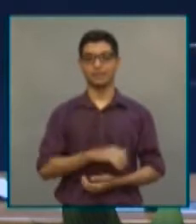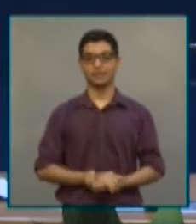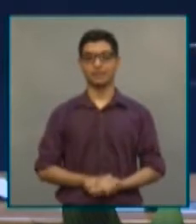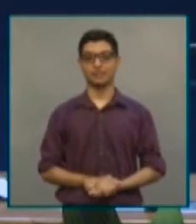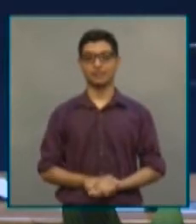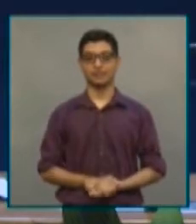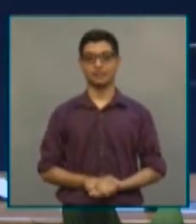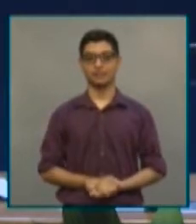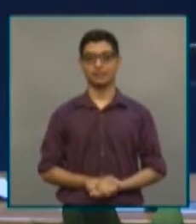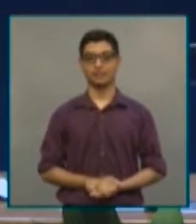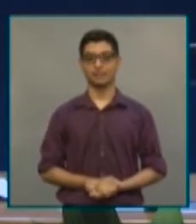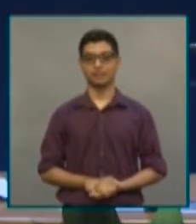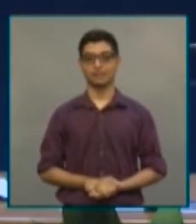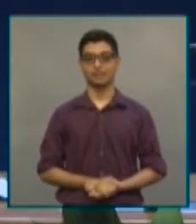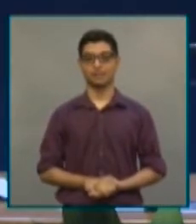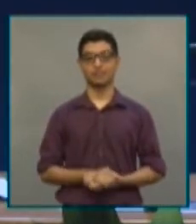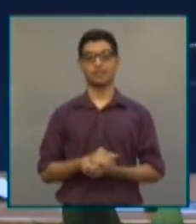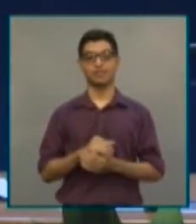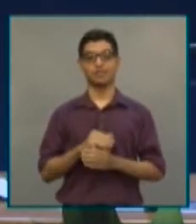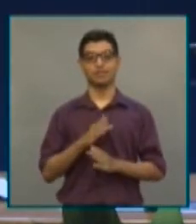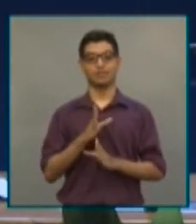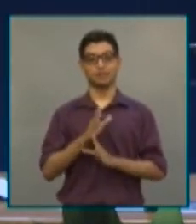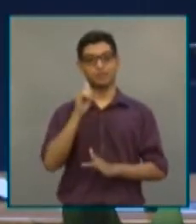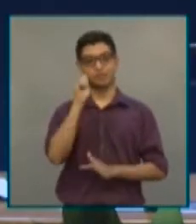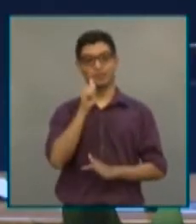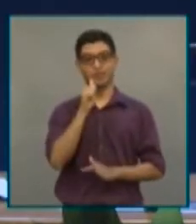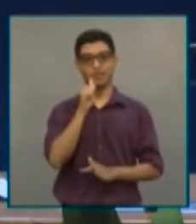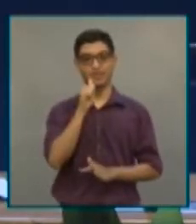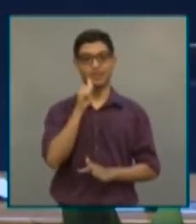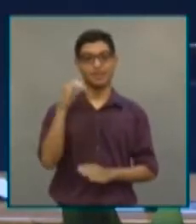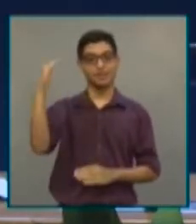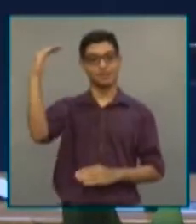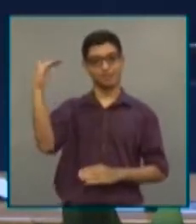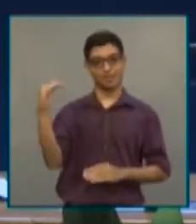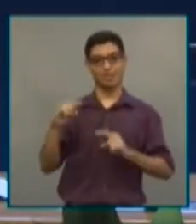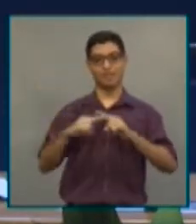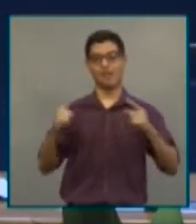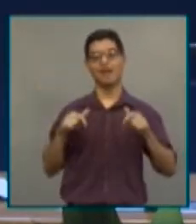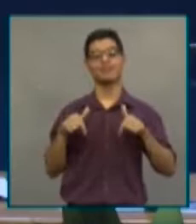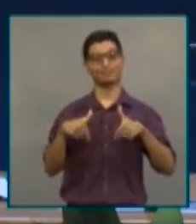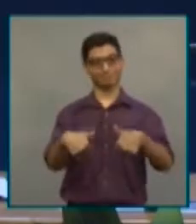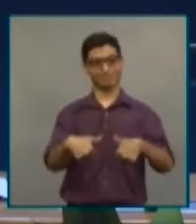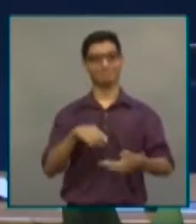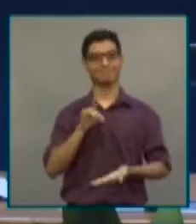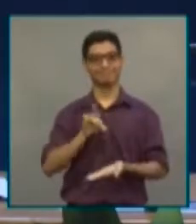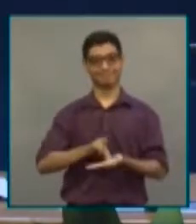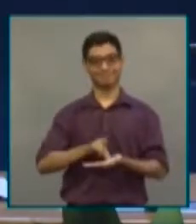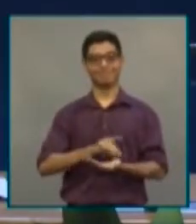candidata é pequena, mas é gigante na guerra, viu? Com a palavra, a candidata Regina Jansen.